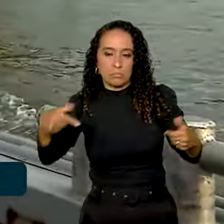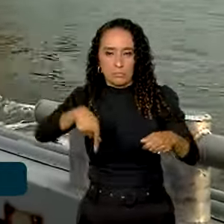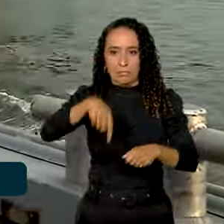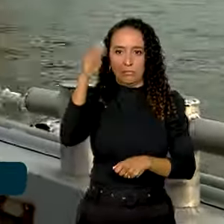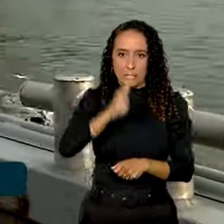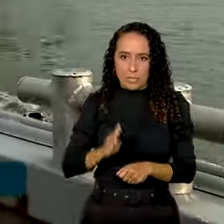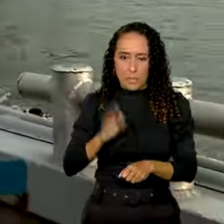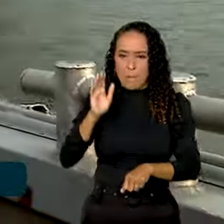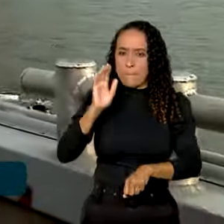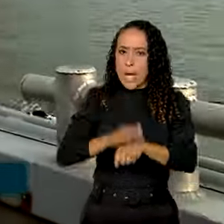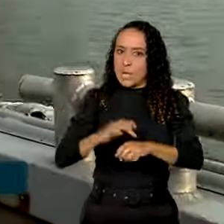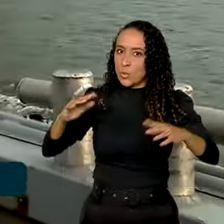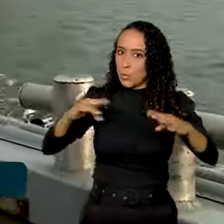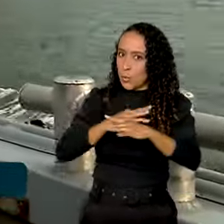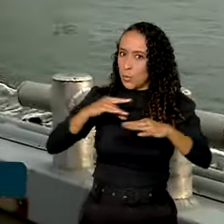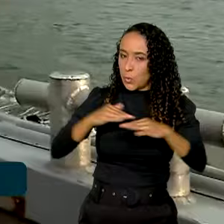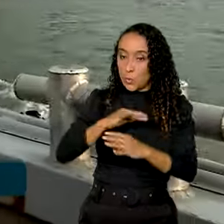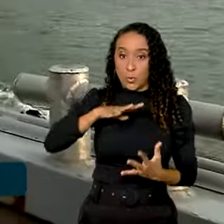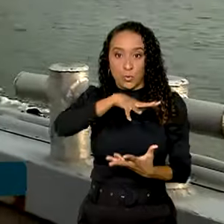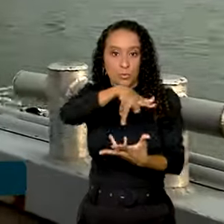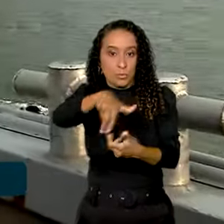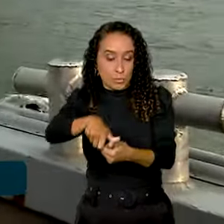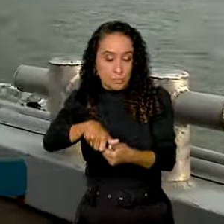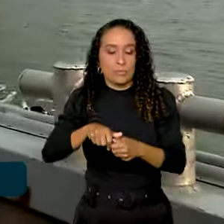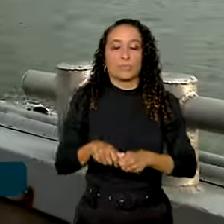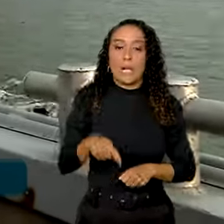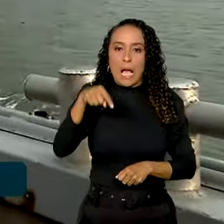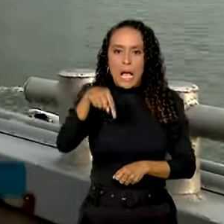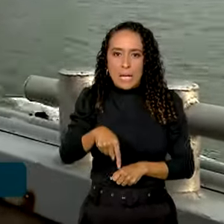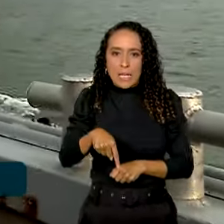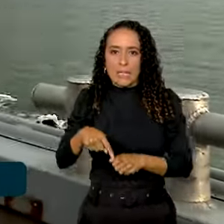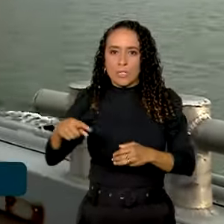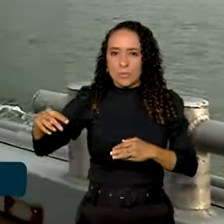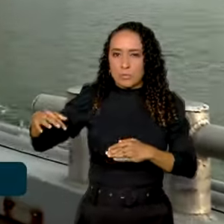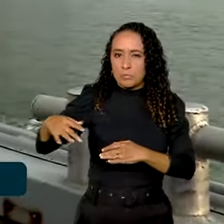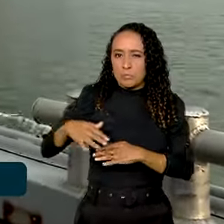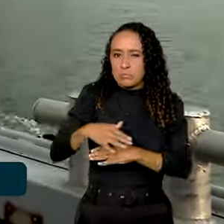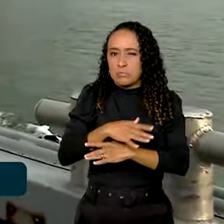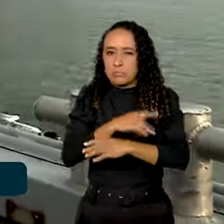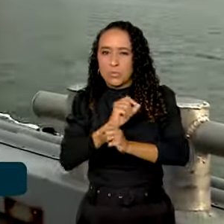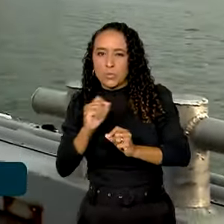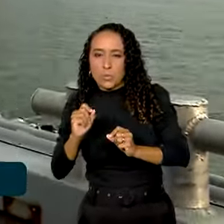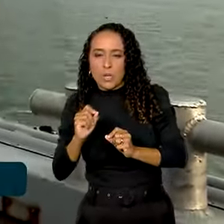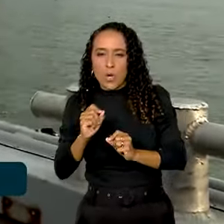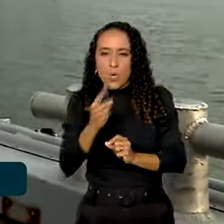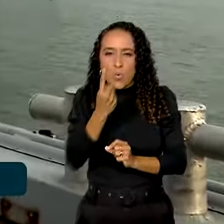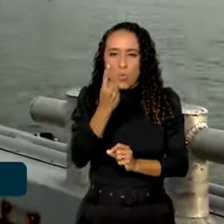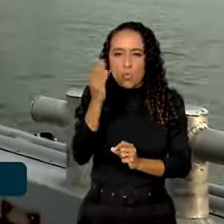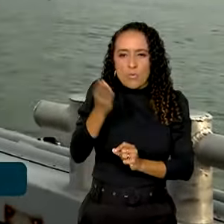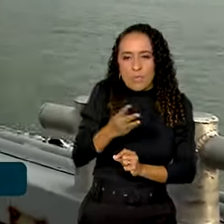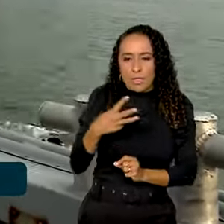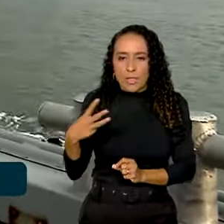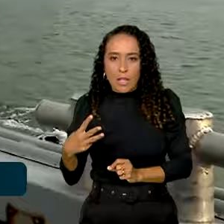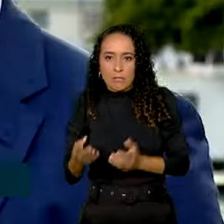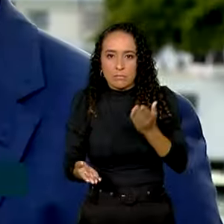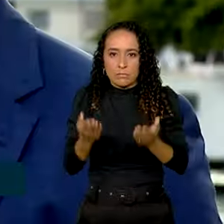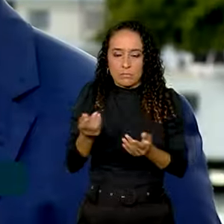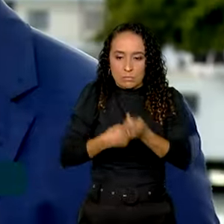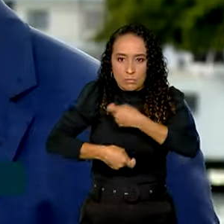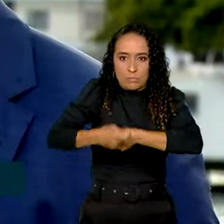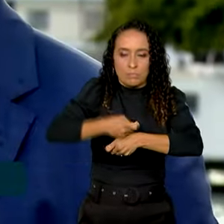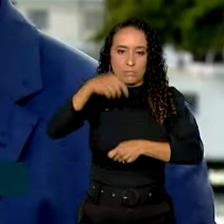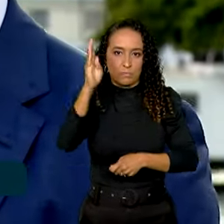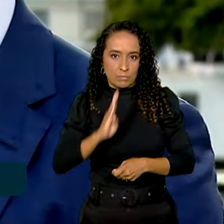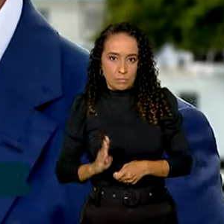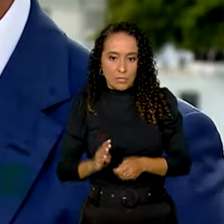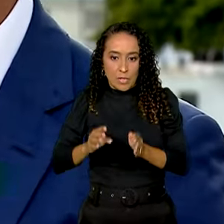mais movimentados do mundo. Por aqui, passa em valores um terço da balança comercial brasileira. Porto de